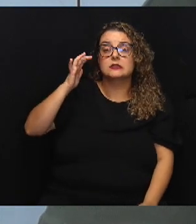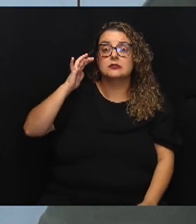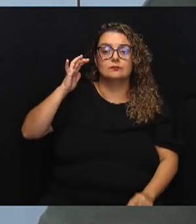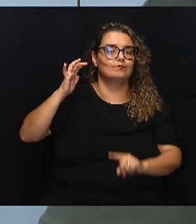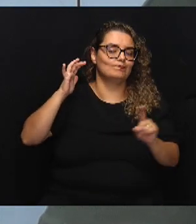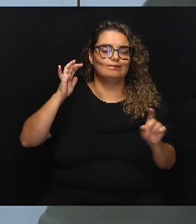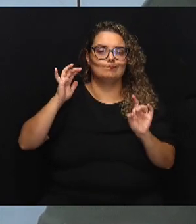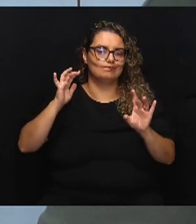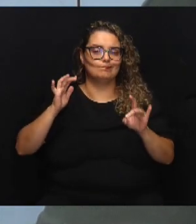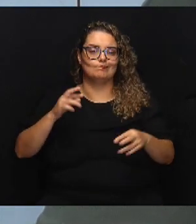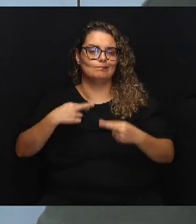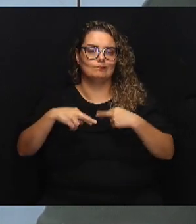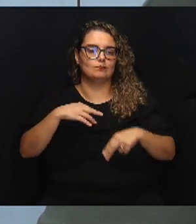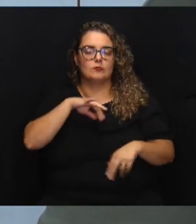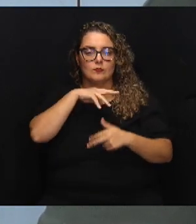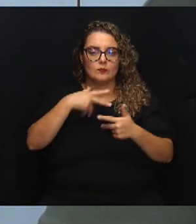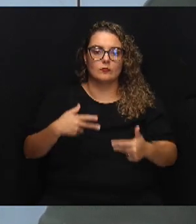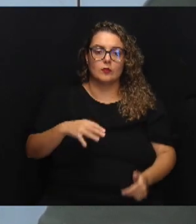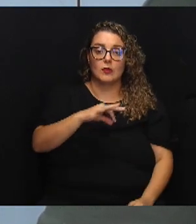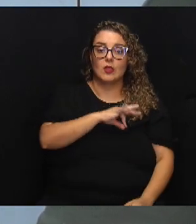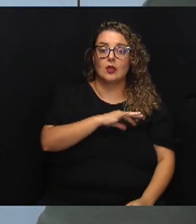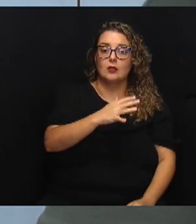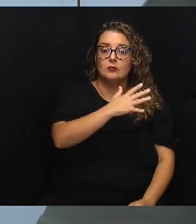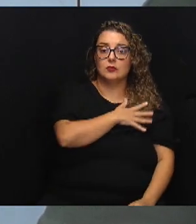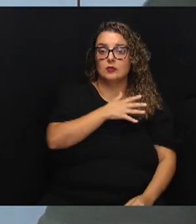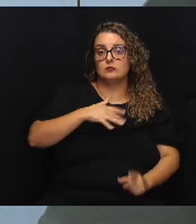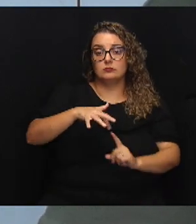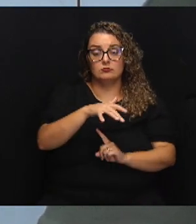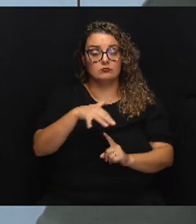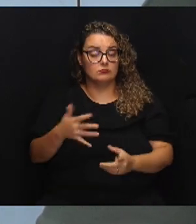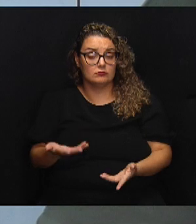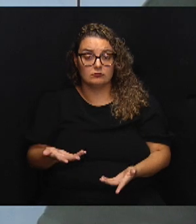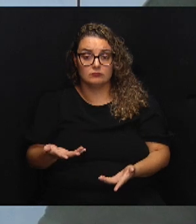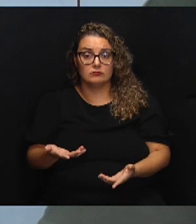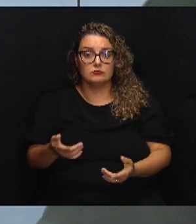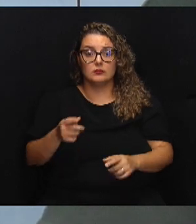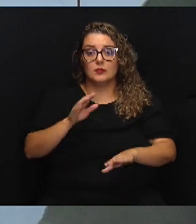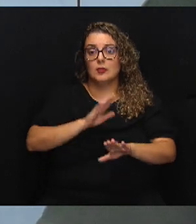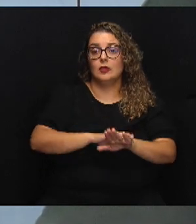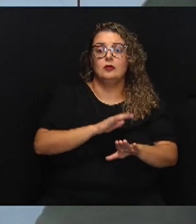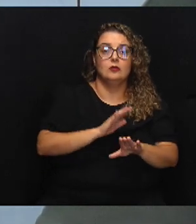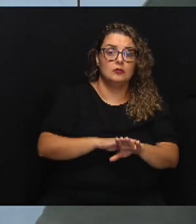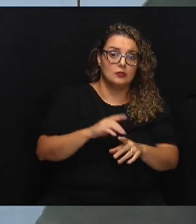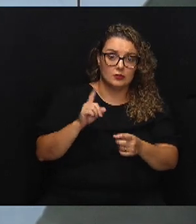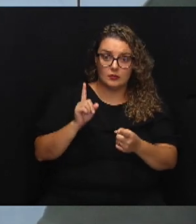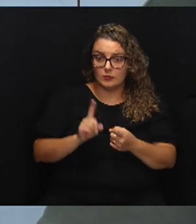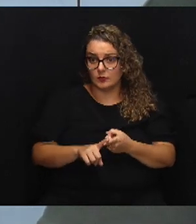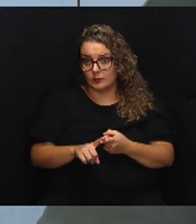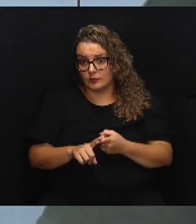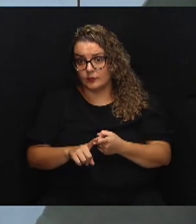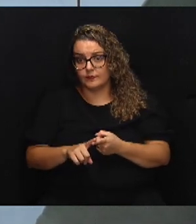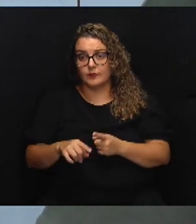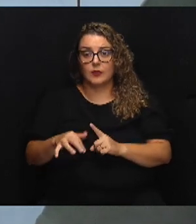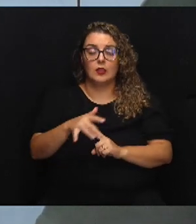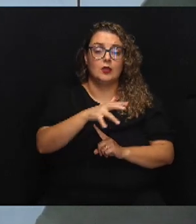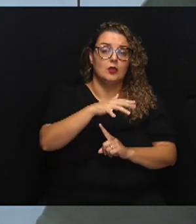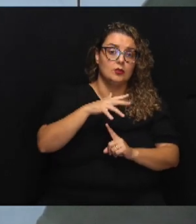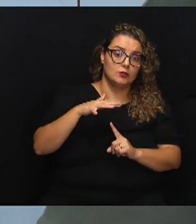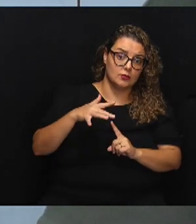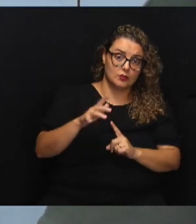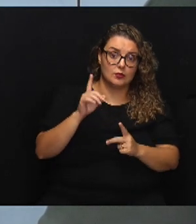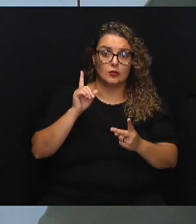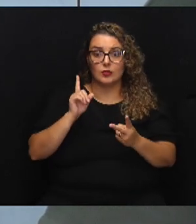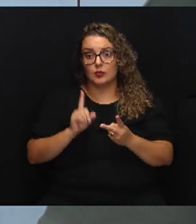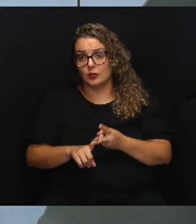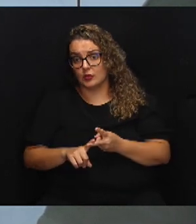só a questão animal. A Polícia Militar Ambiental, ela tem a função de fazer a fiscalização do meio ambiente,